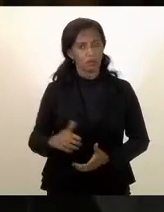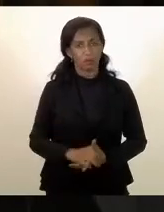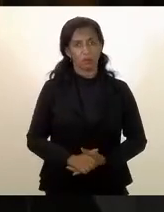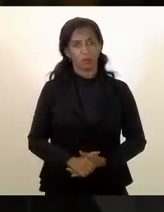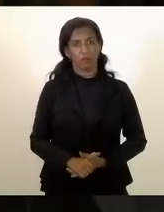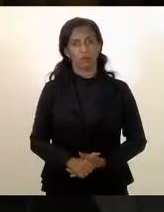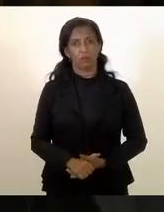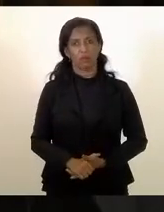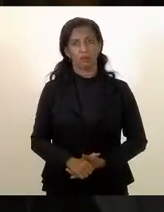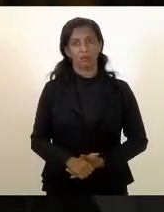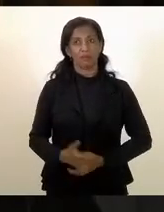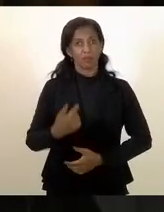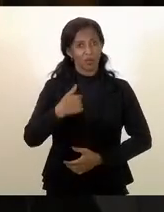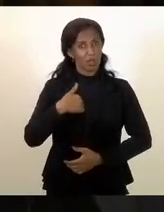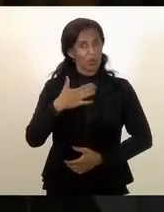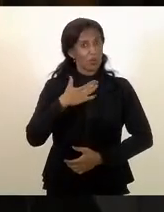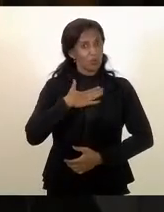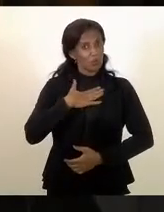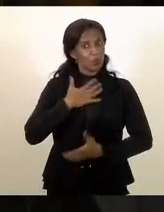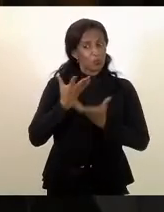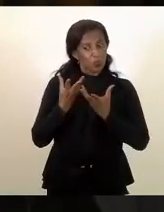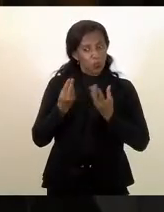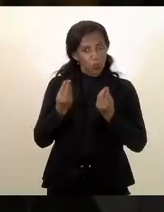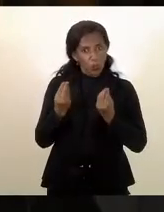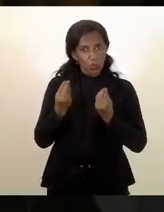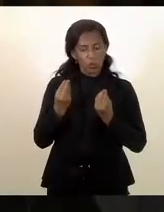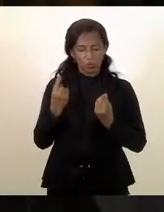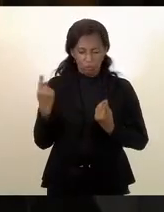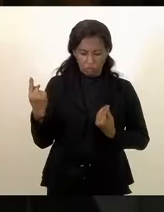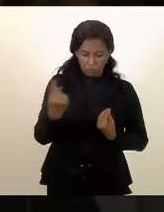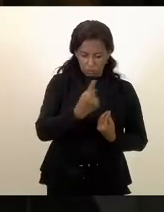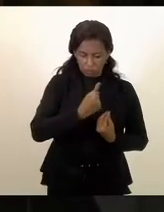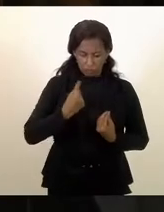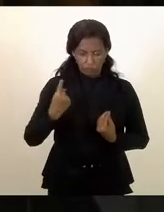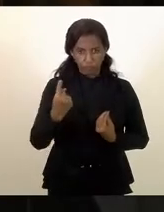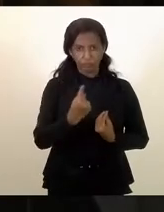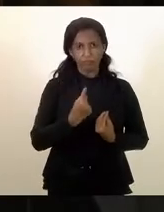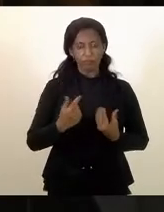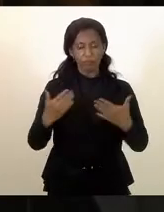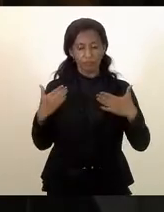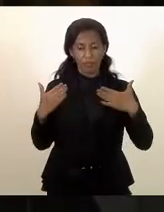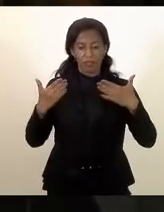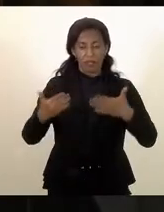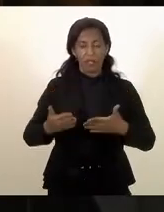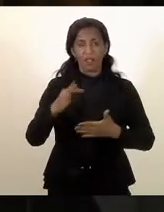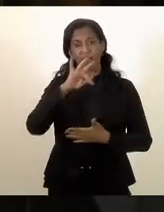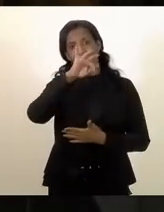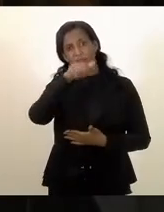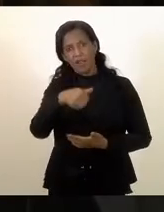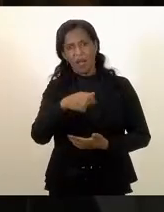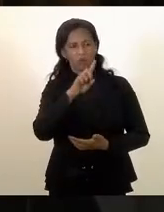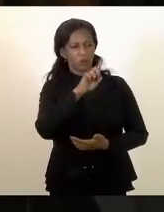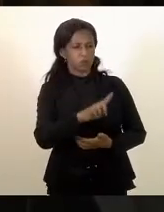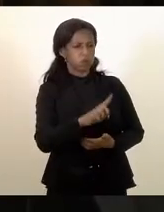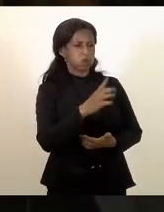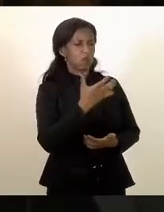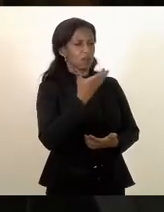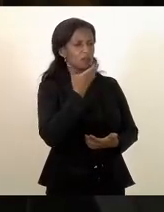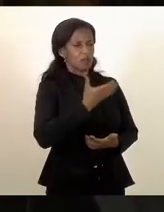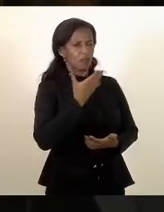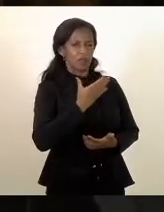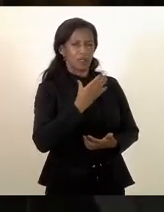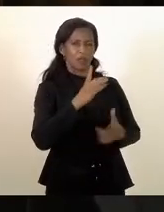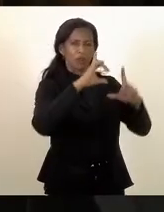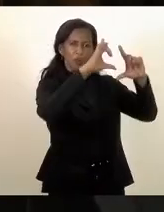e eu gostaria muito que nós chegássemos ao final do ano com isso tudo